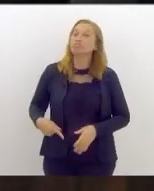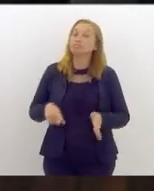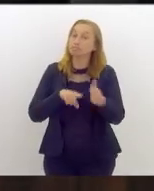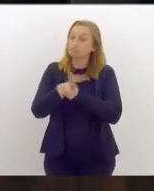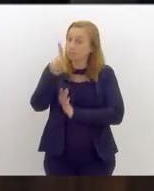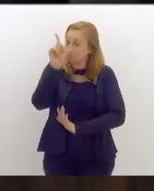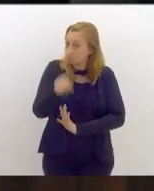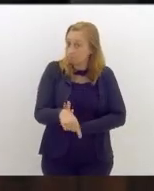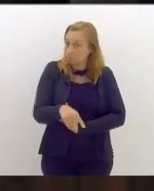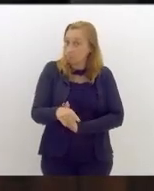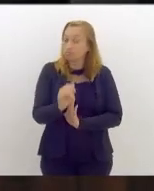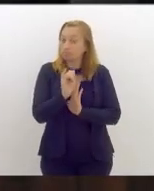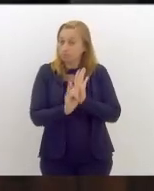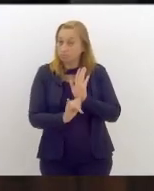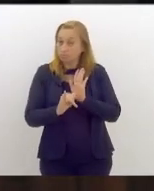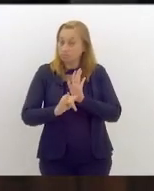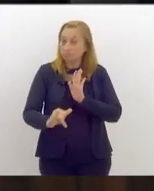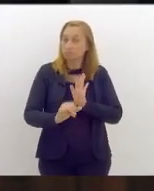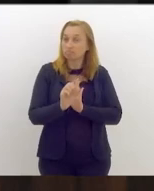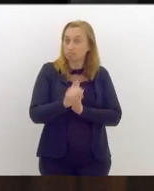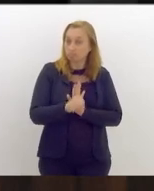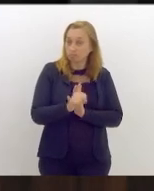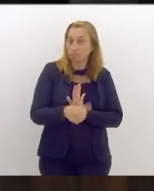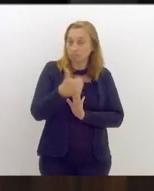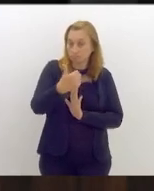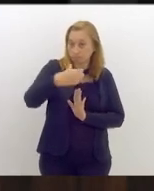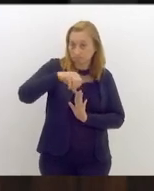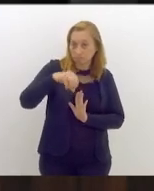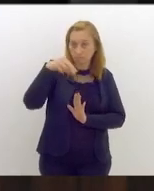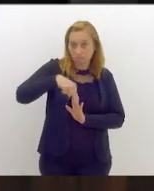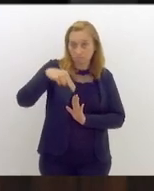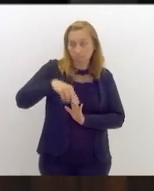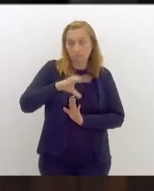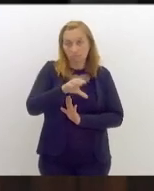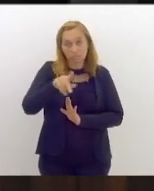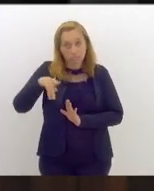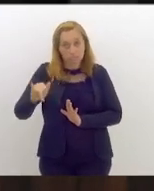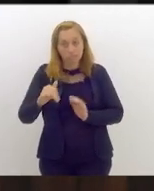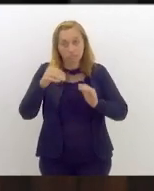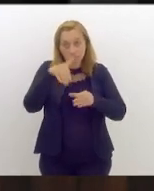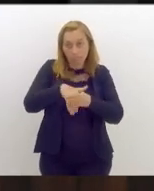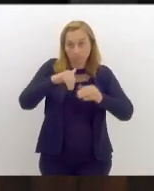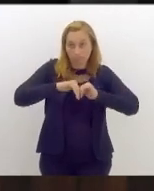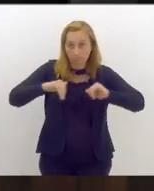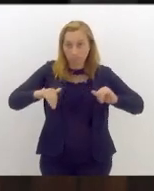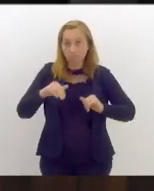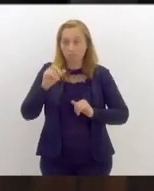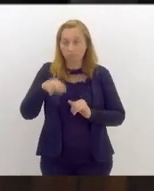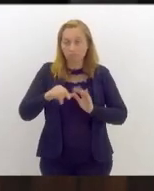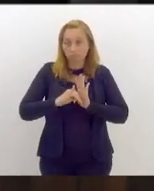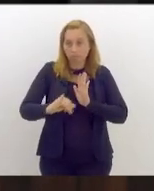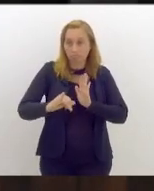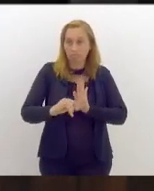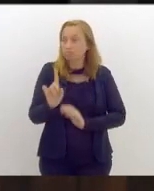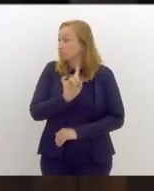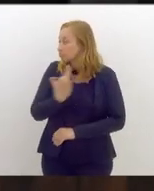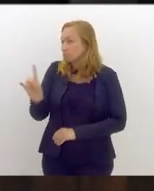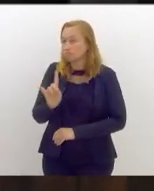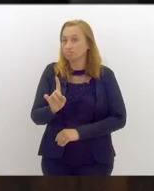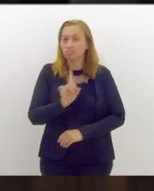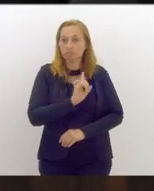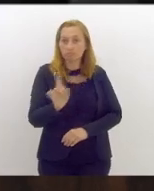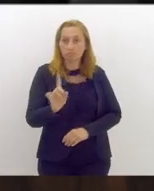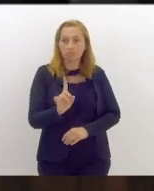o relatório foi publicado sim 19 de Novembro da CPI o voto separado foi publicado essa é a pergunta